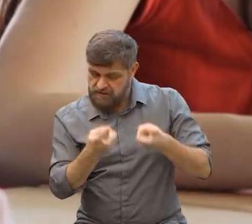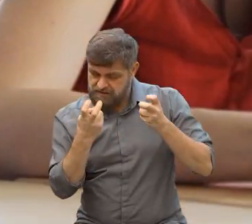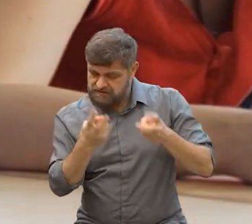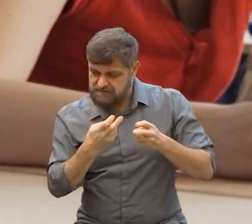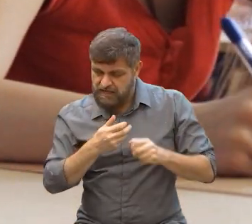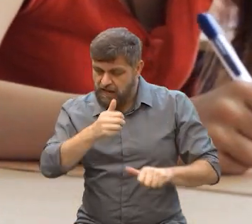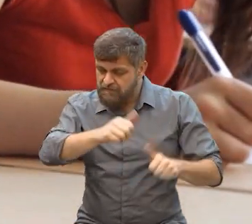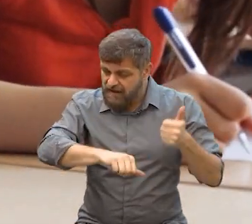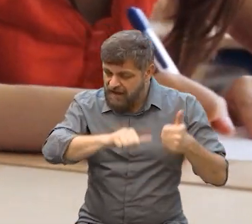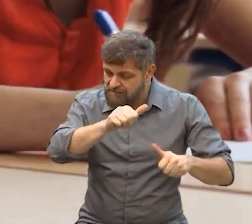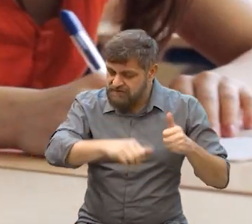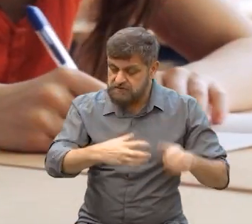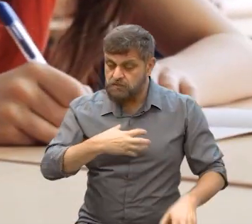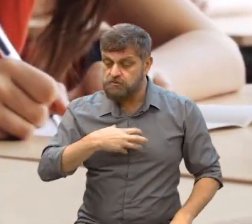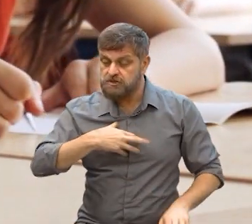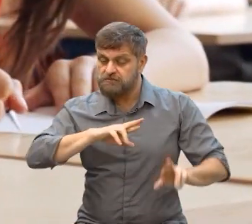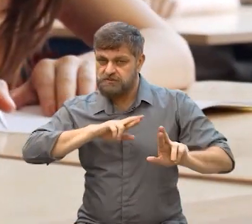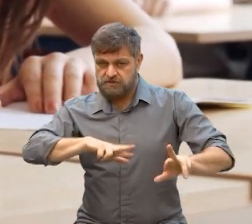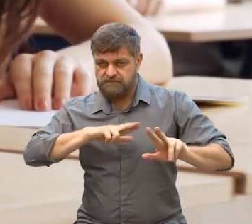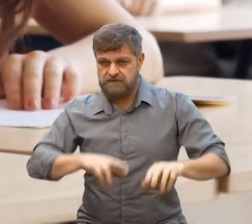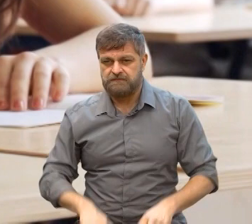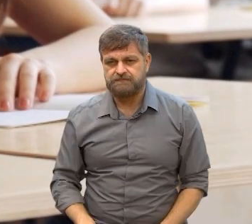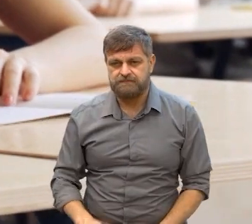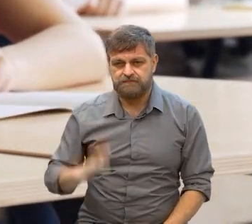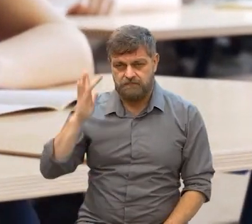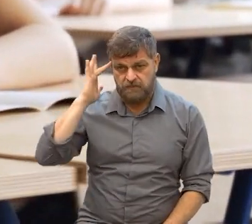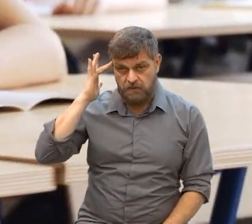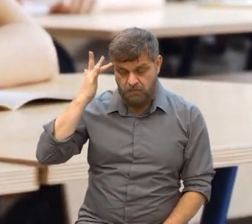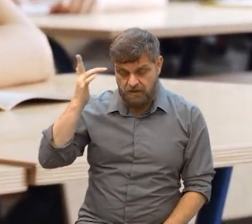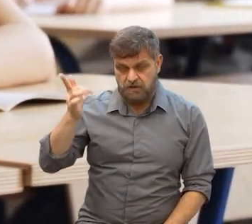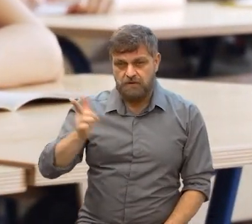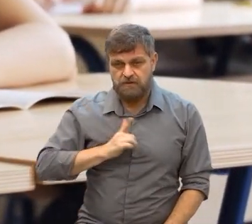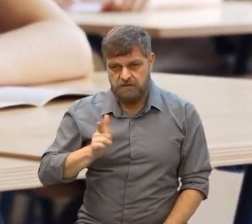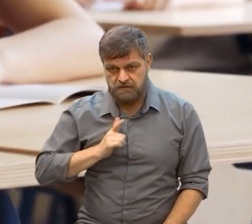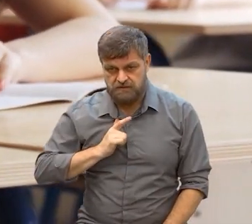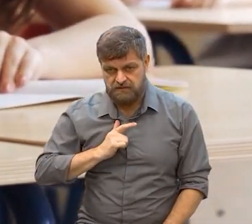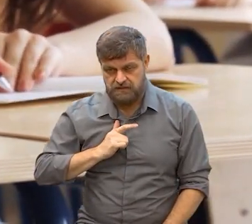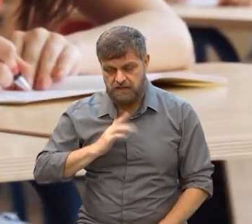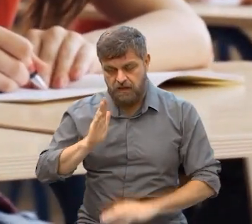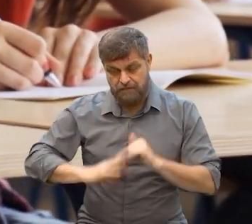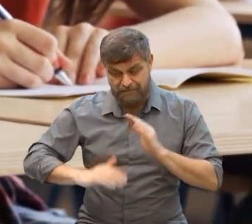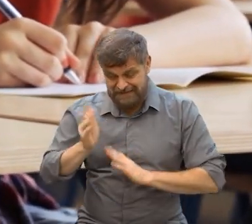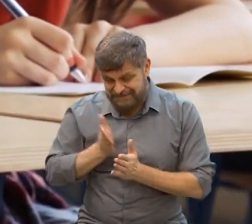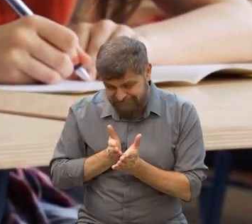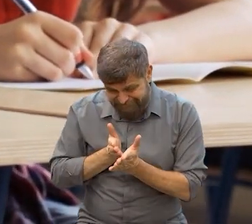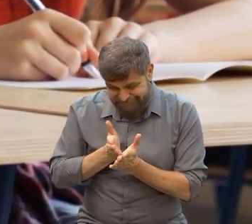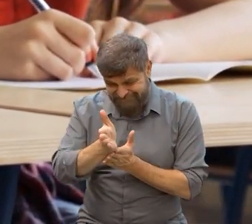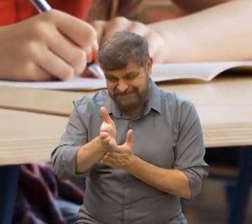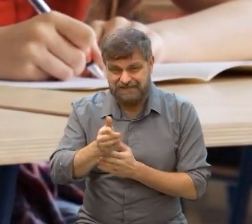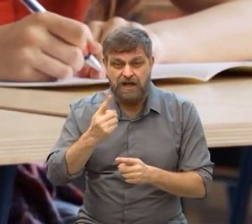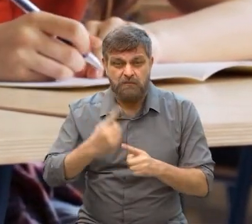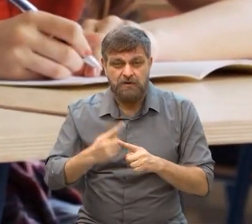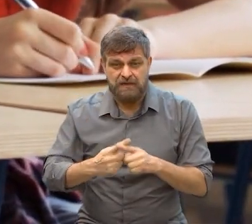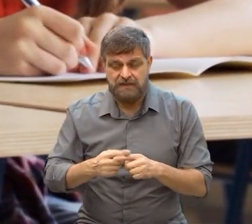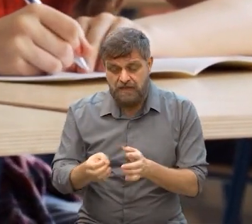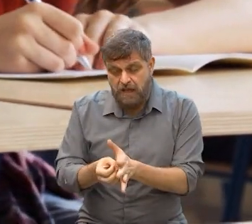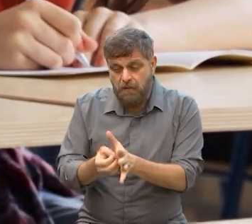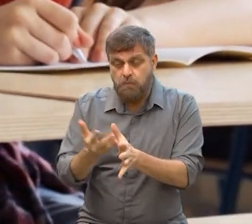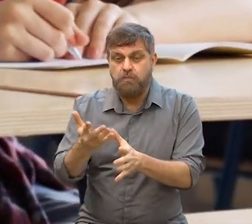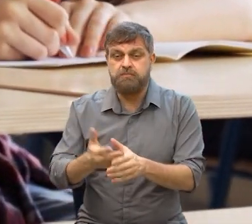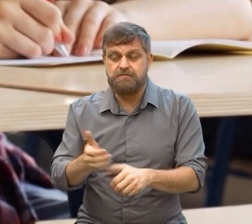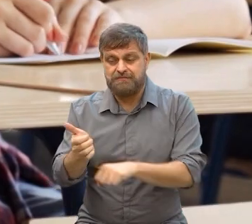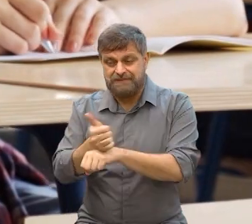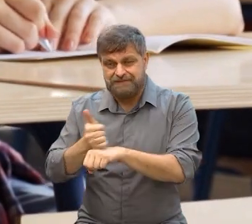de avaliação, né? Eu acho que existe um caminho ainda, porque muitos dos profissionais